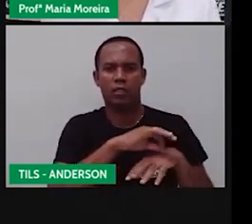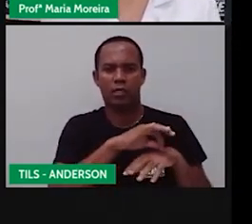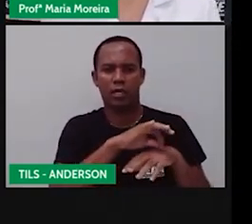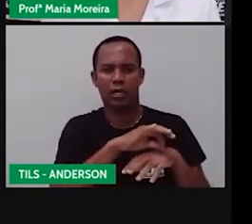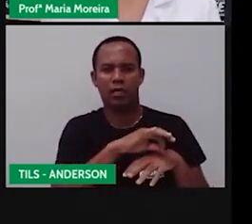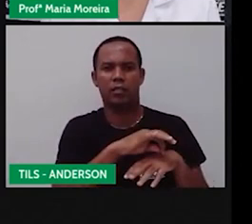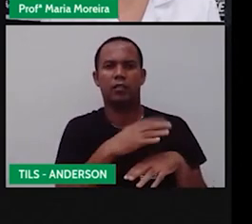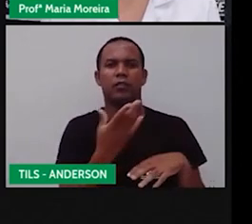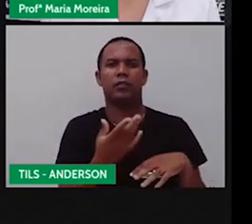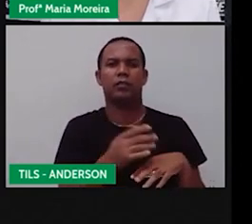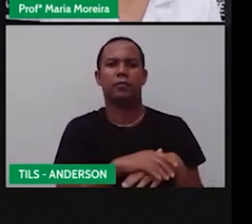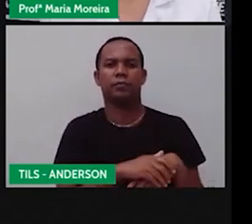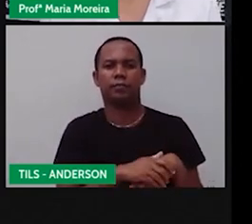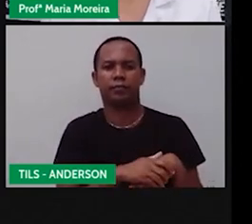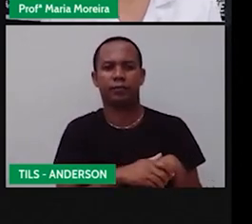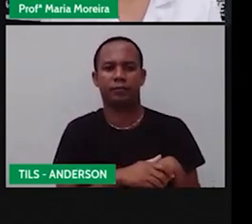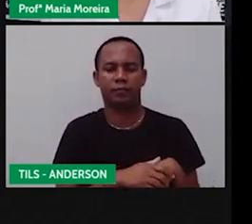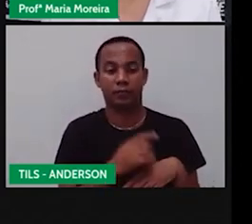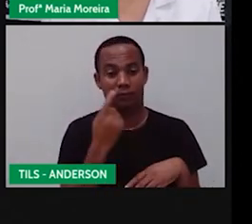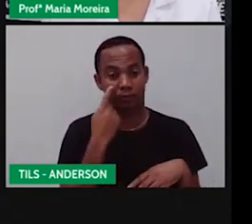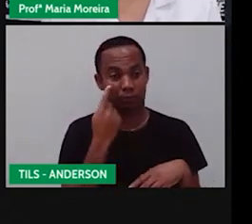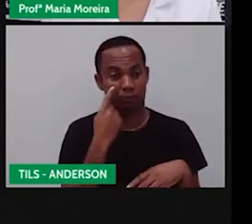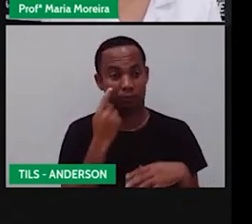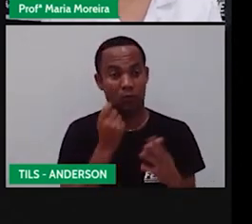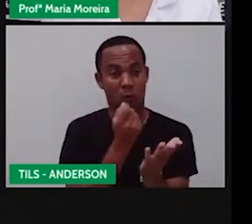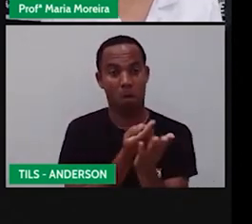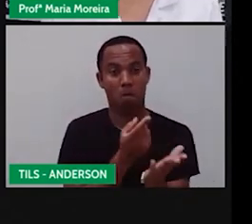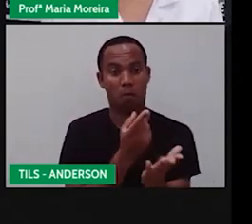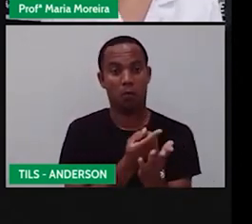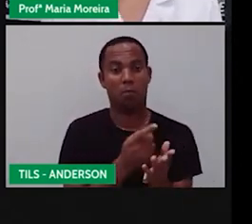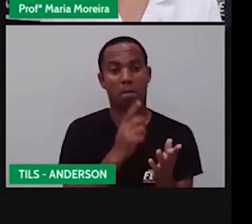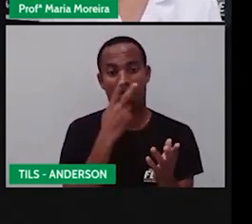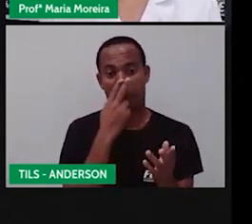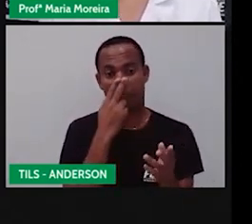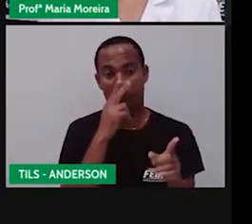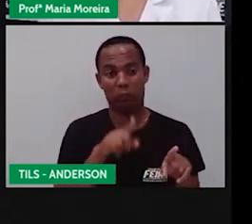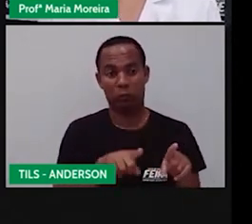vai rolar churrasco, viu, Anderson? Pela compra aí é churrasco.